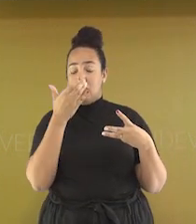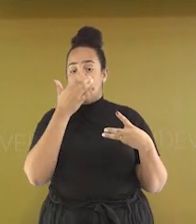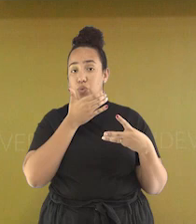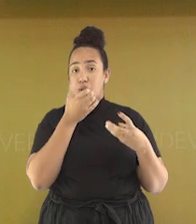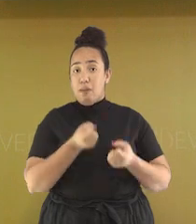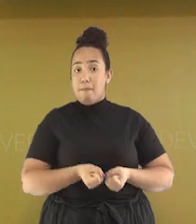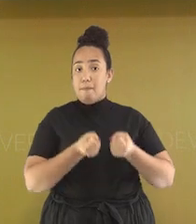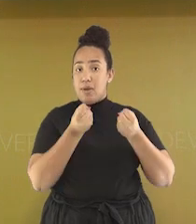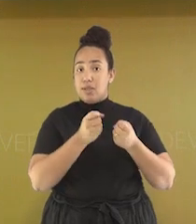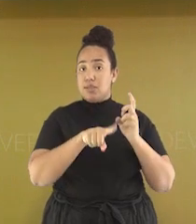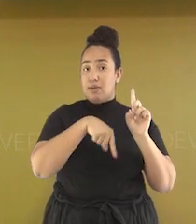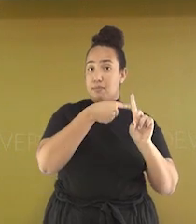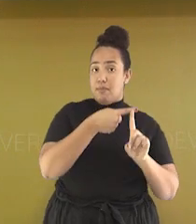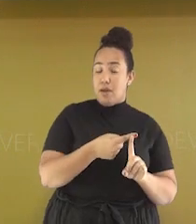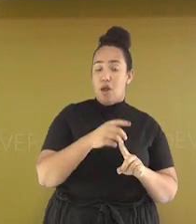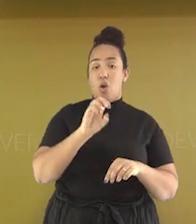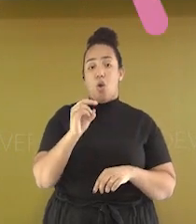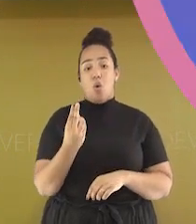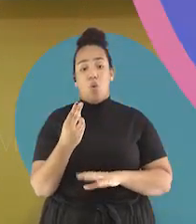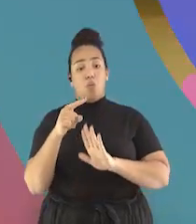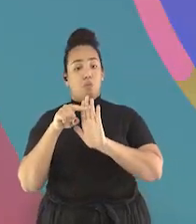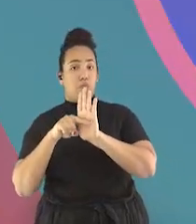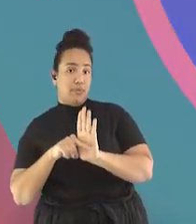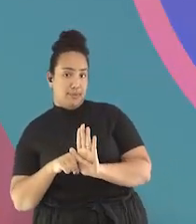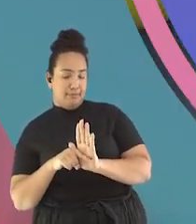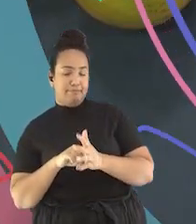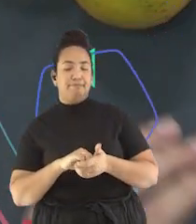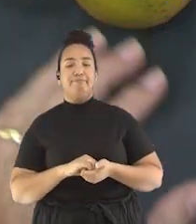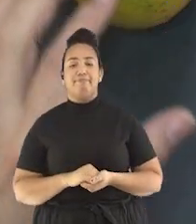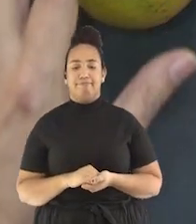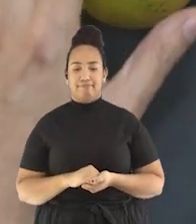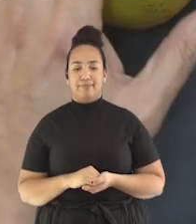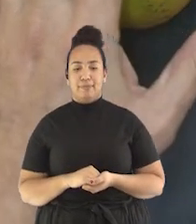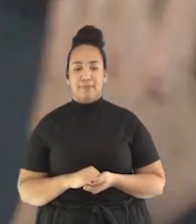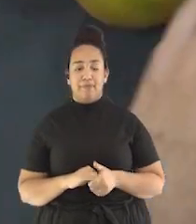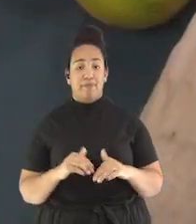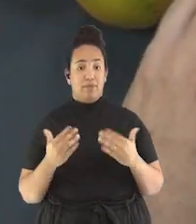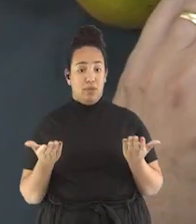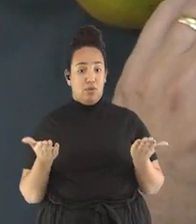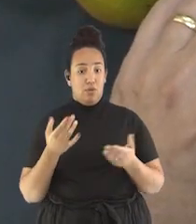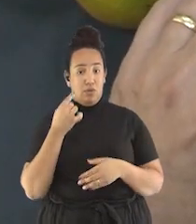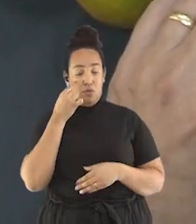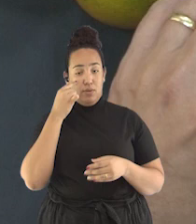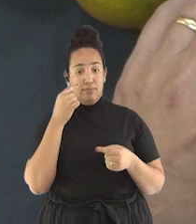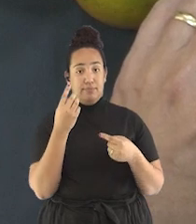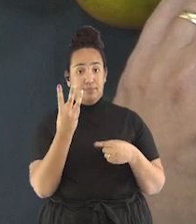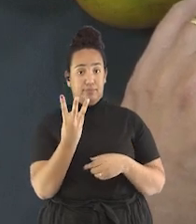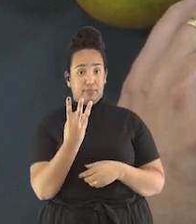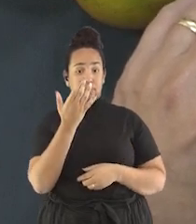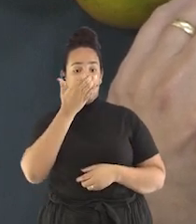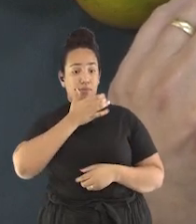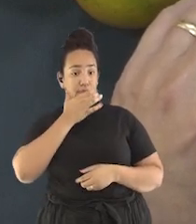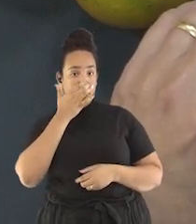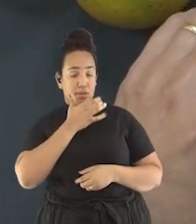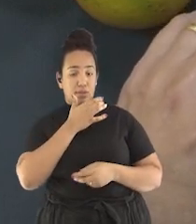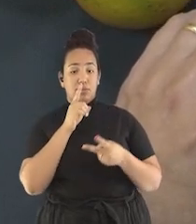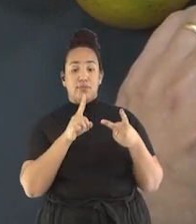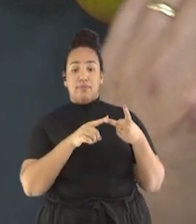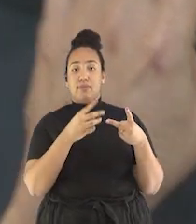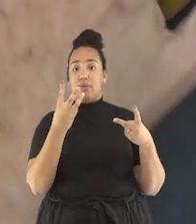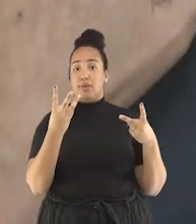mais ou pesa menos? Vamos lá, então? Eu tenho comigo aqui 3 maçãs,